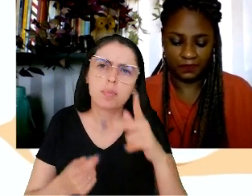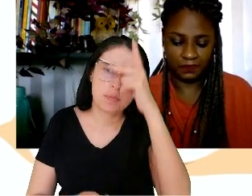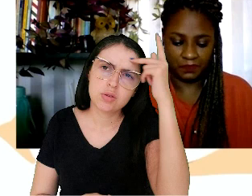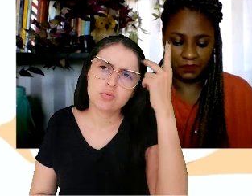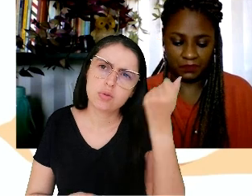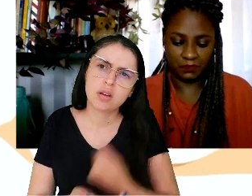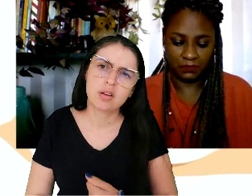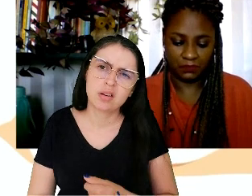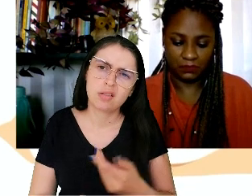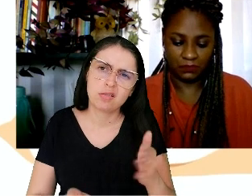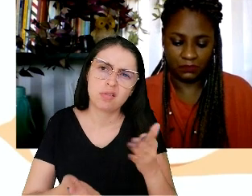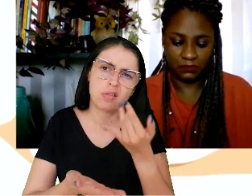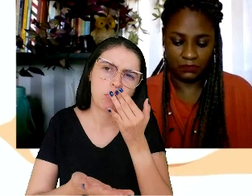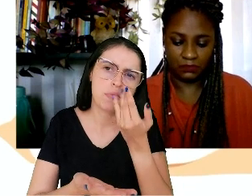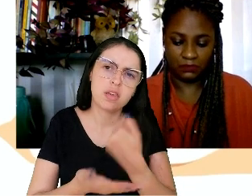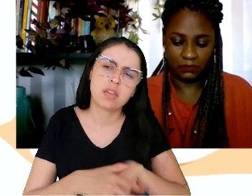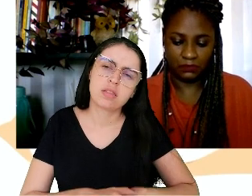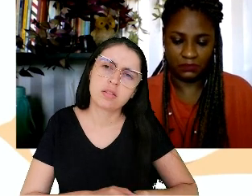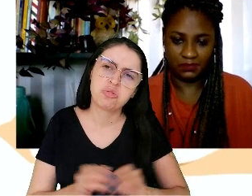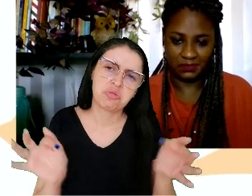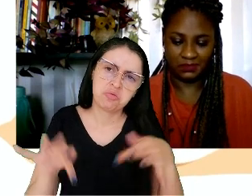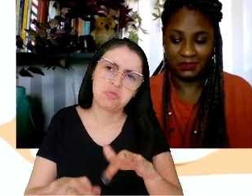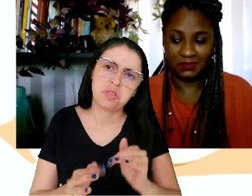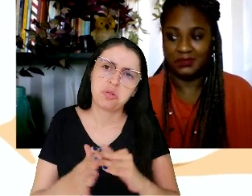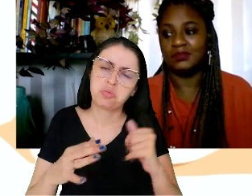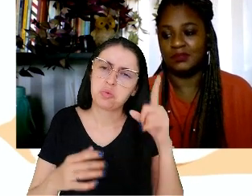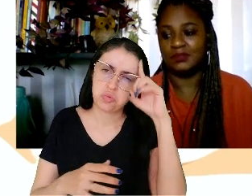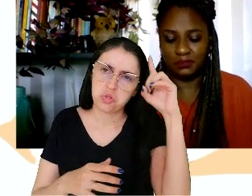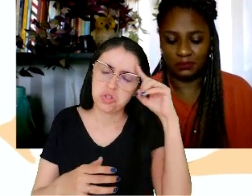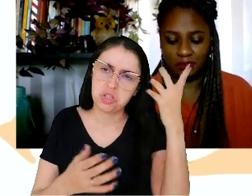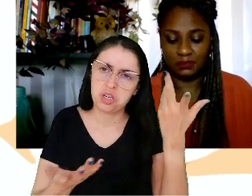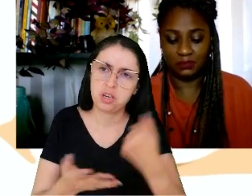que preparava o bife do Adam Smith ao final do dia?